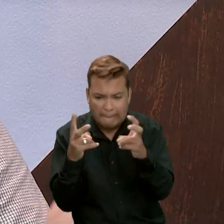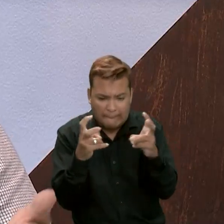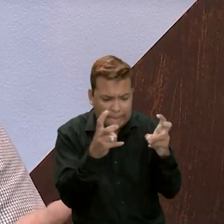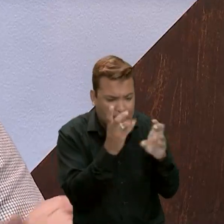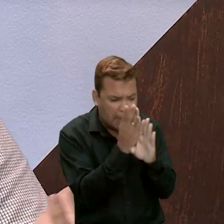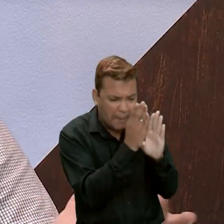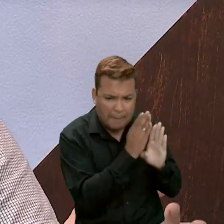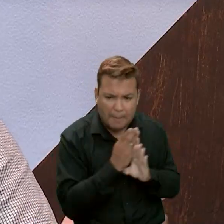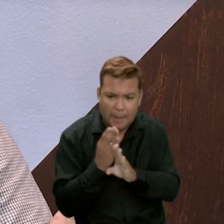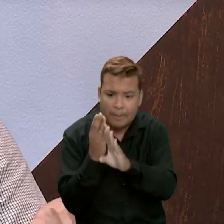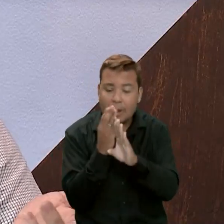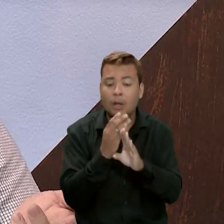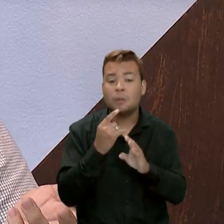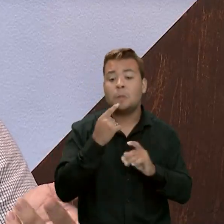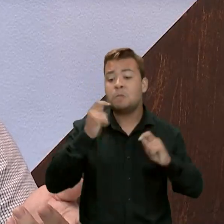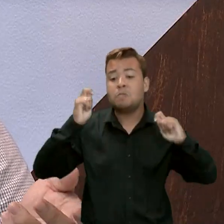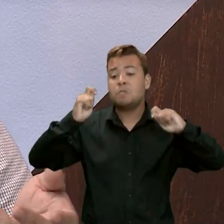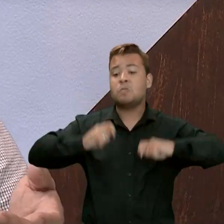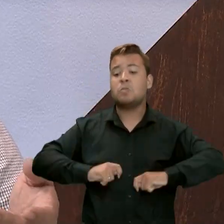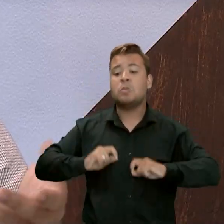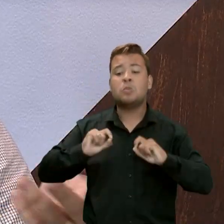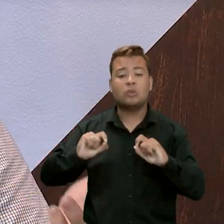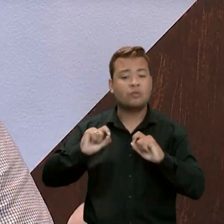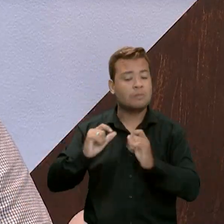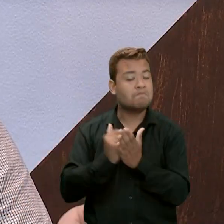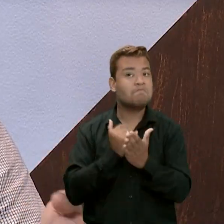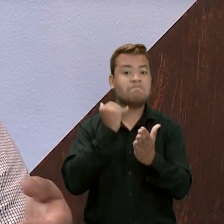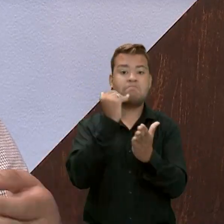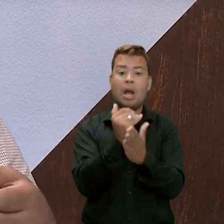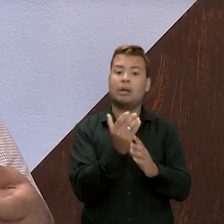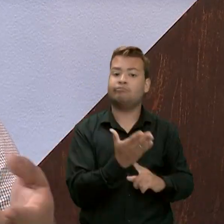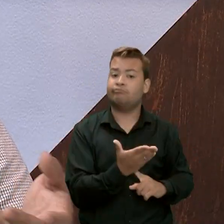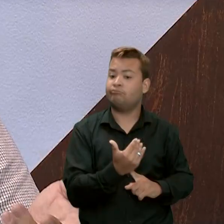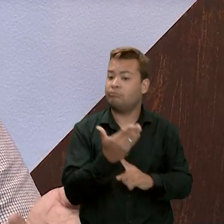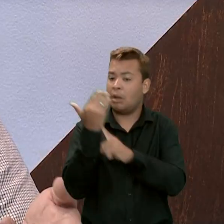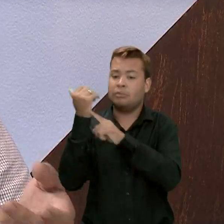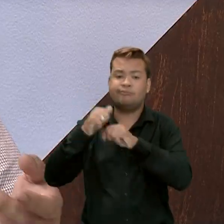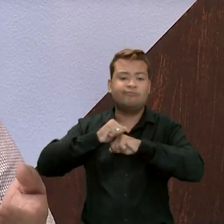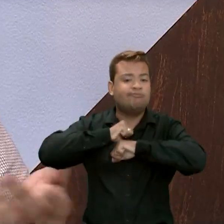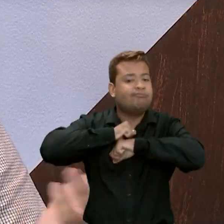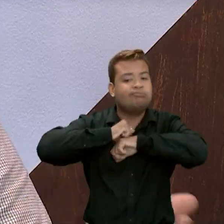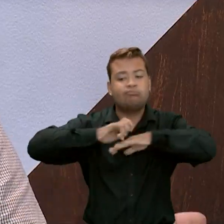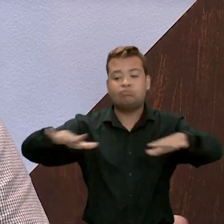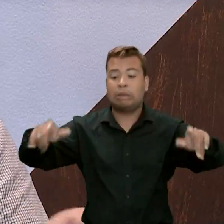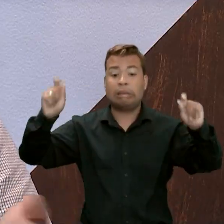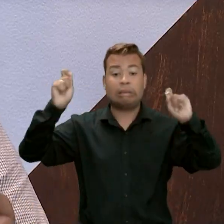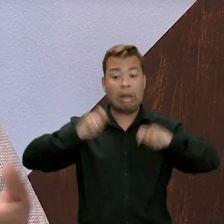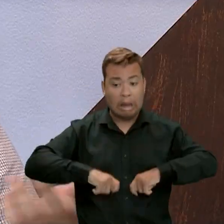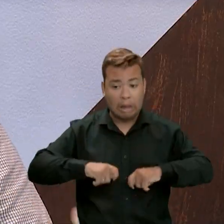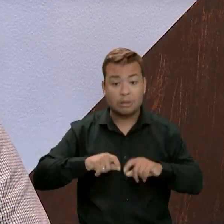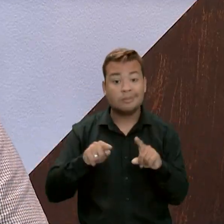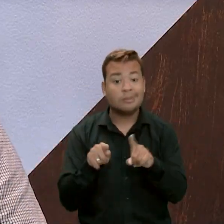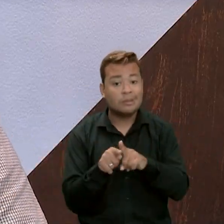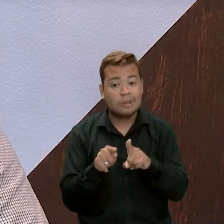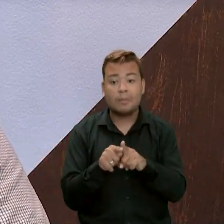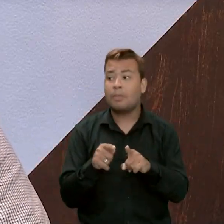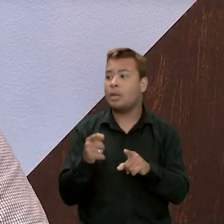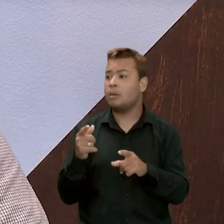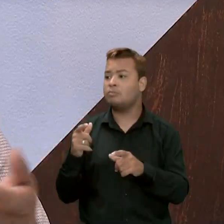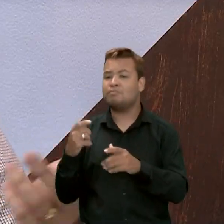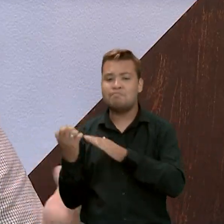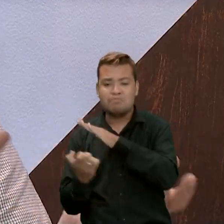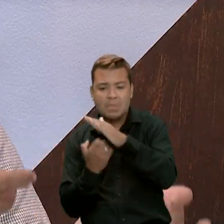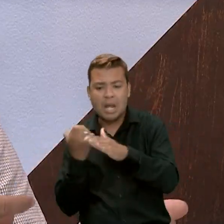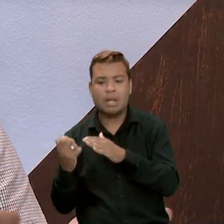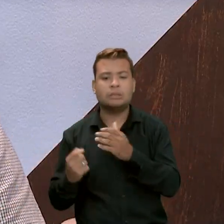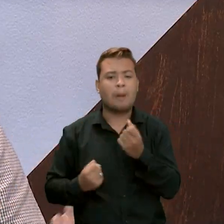consegue disseminar ainda mais a questão da tecnologia, a gente consegue atrair colaborações, a gente